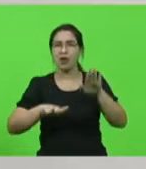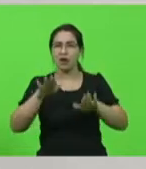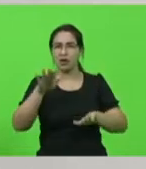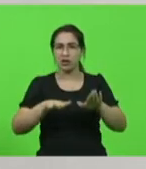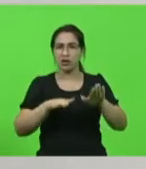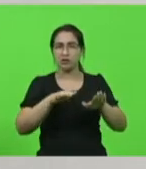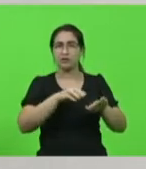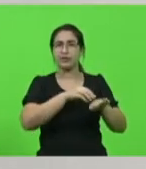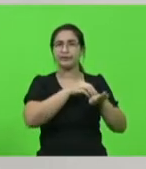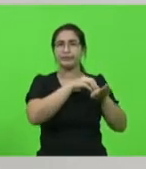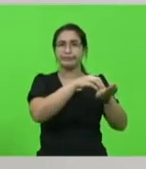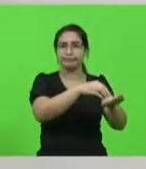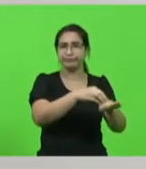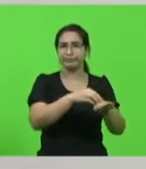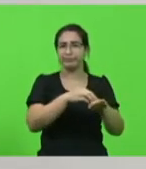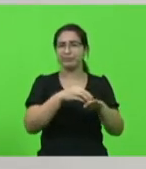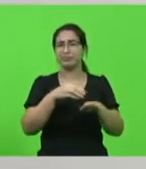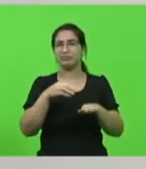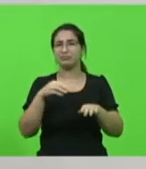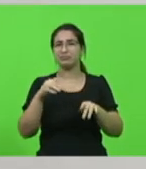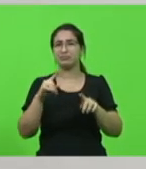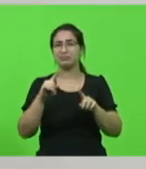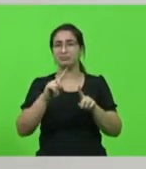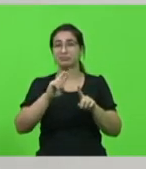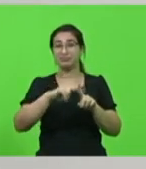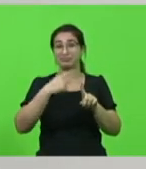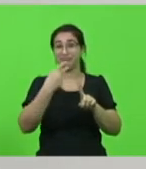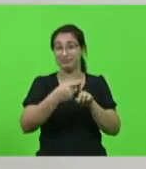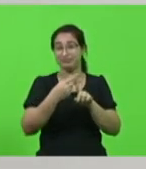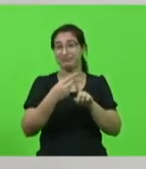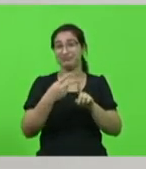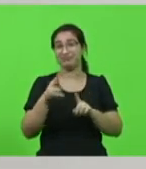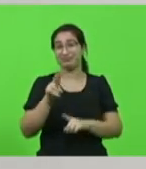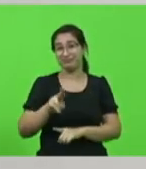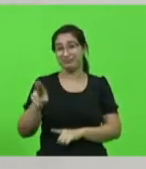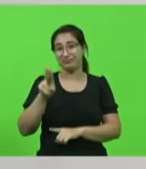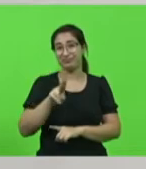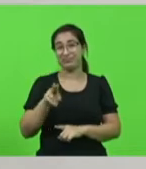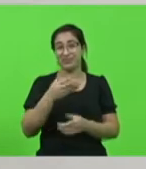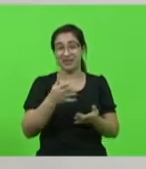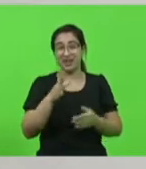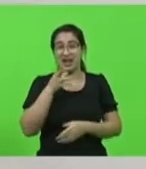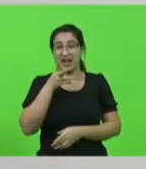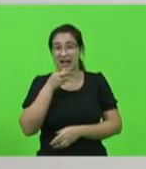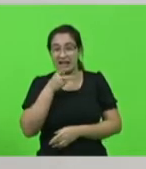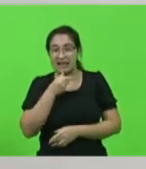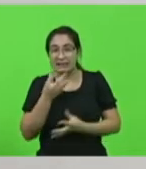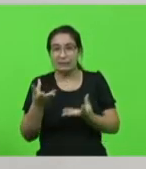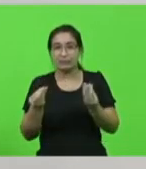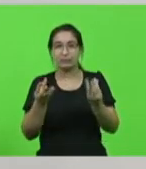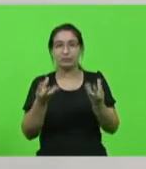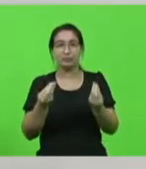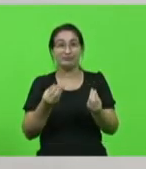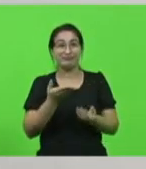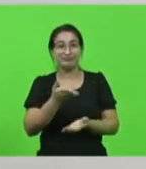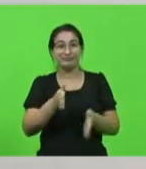2 vezes, com carro de passeio leva 2 vezes o tempo, às vezes para certos trechos dela para transitar.